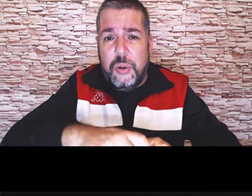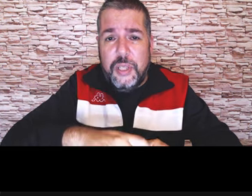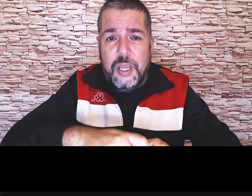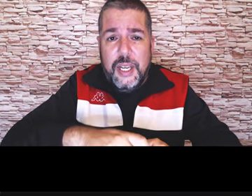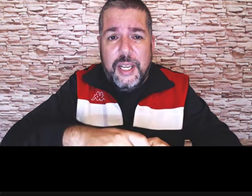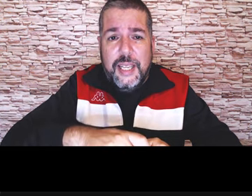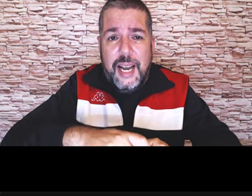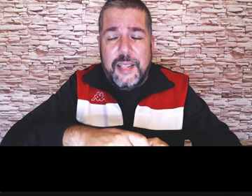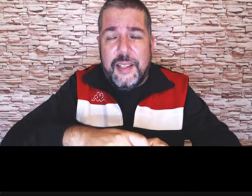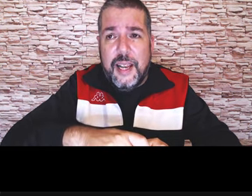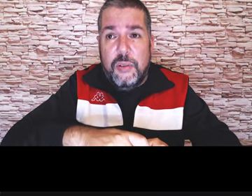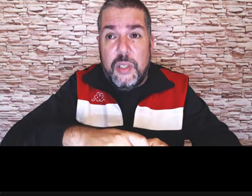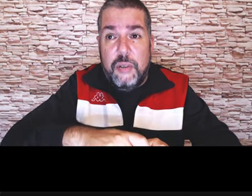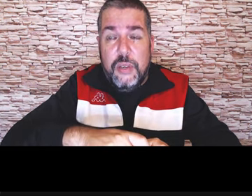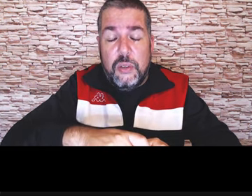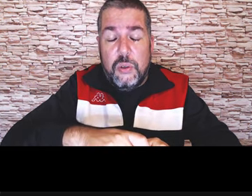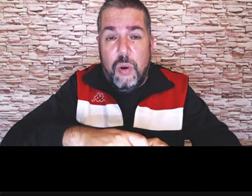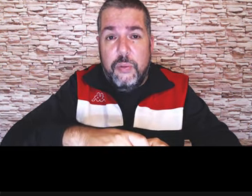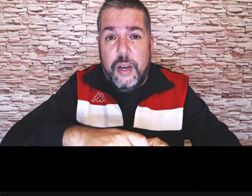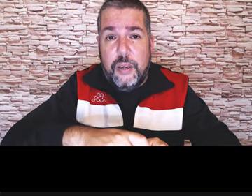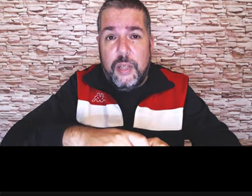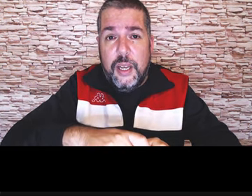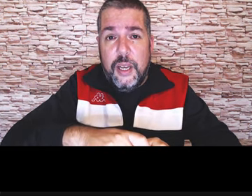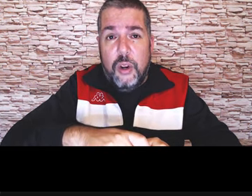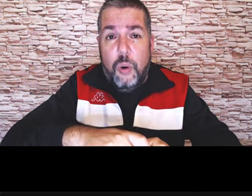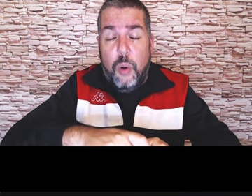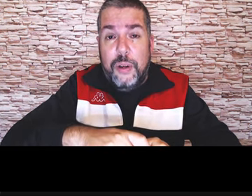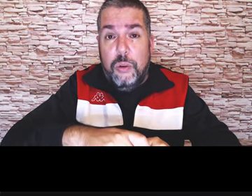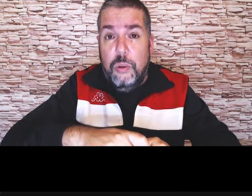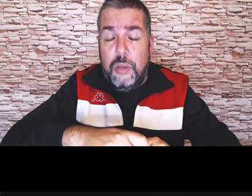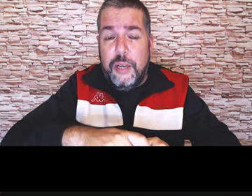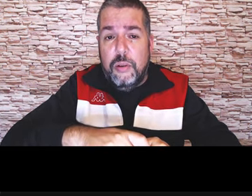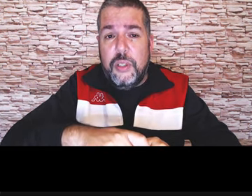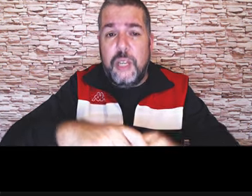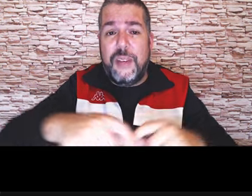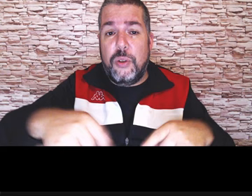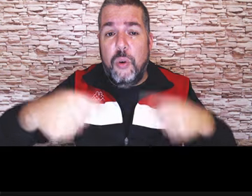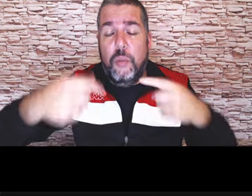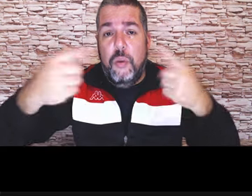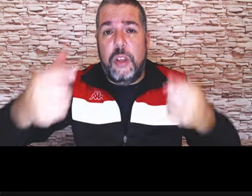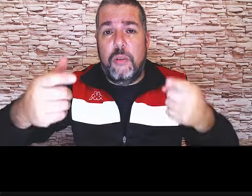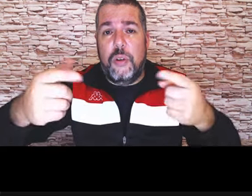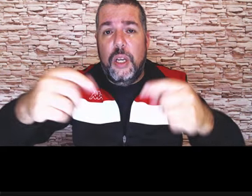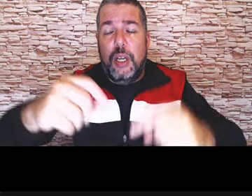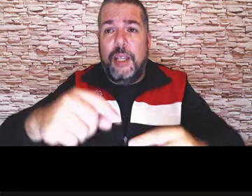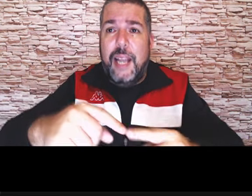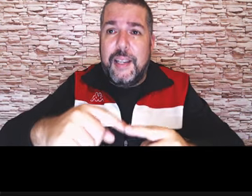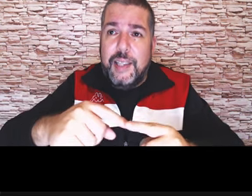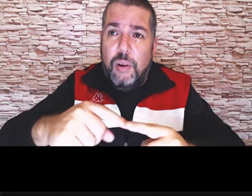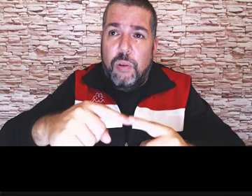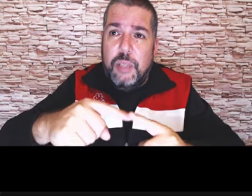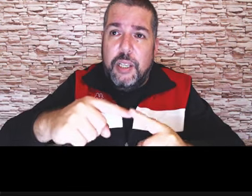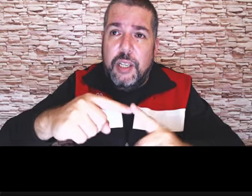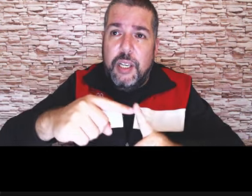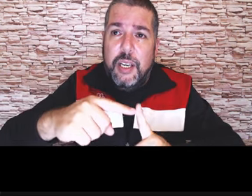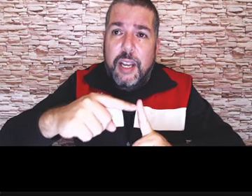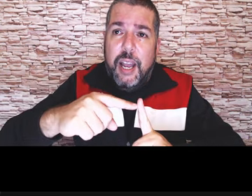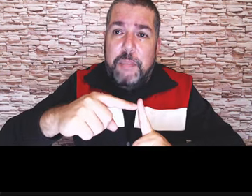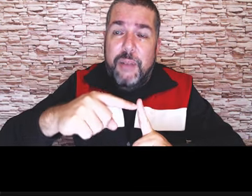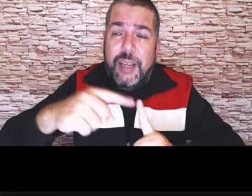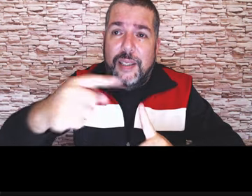parte hoje dos serviços do governo, né? O governo Lula, inclusive, ajudou muito nessa onda